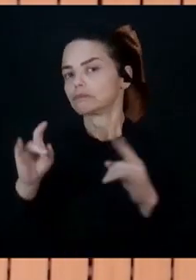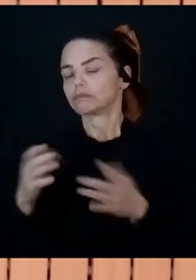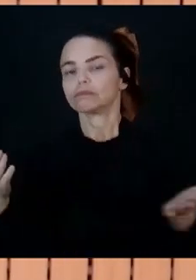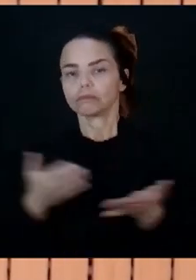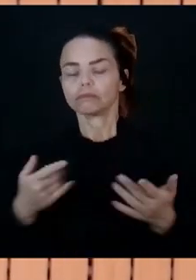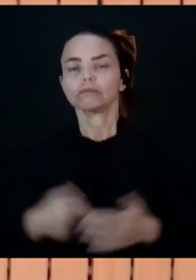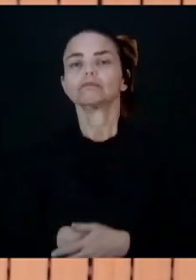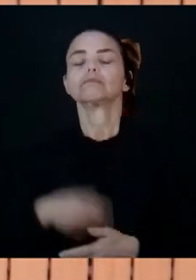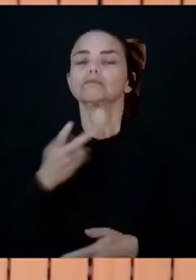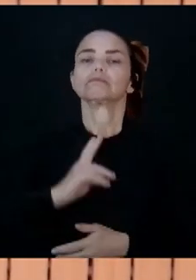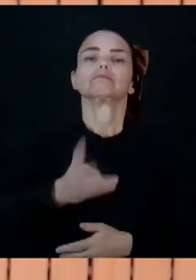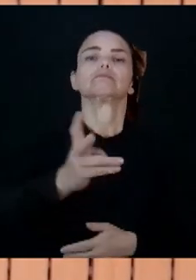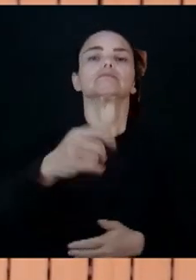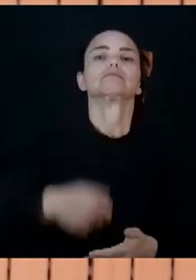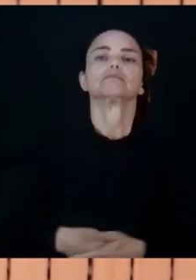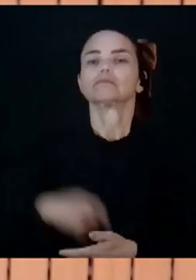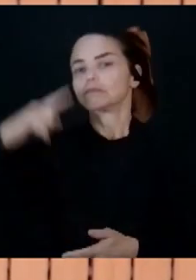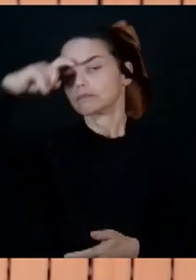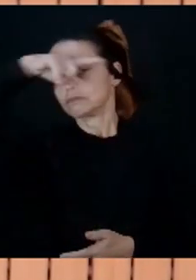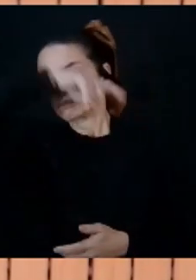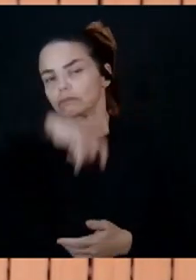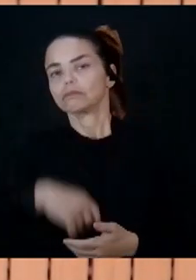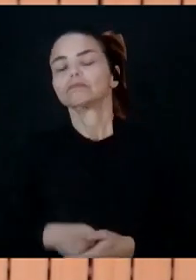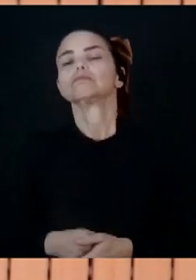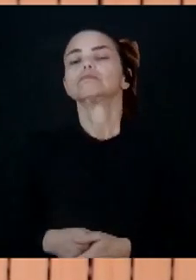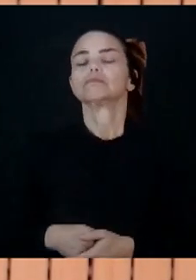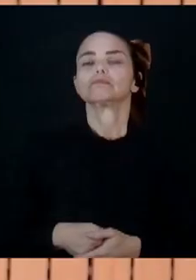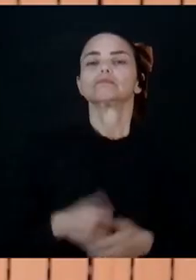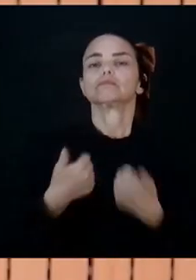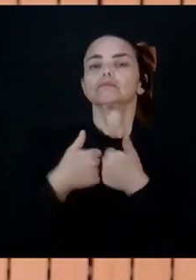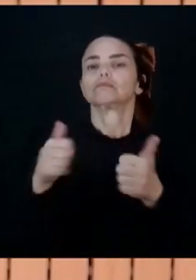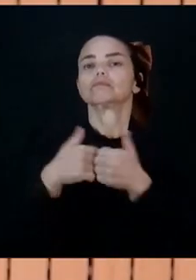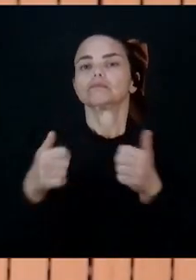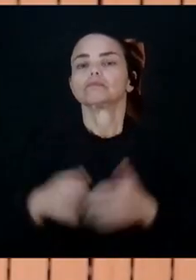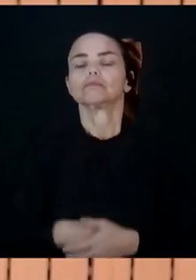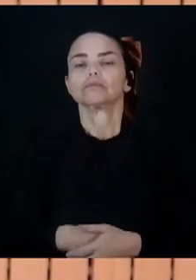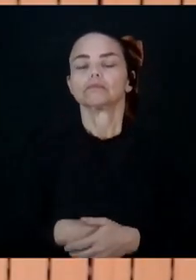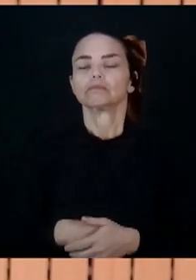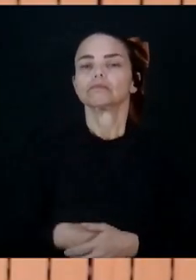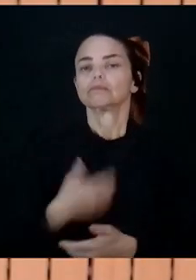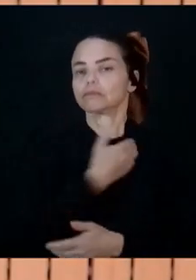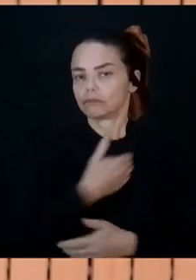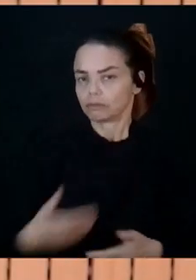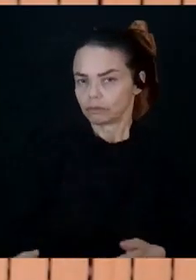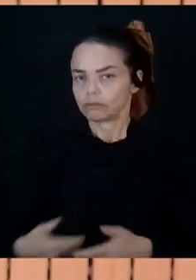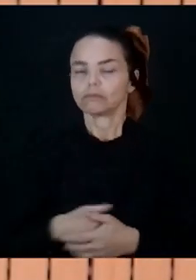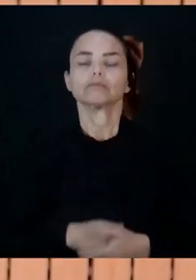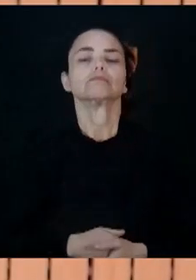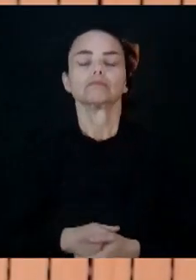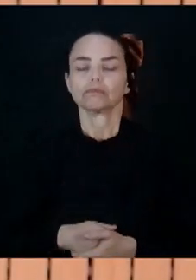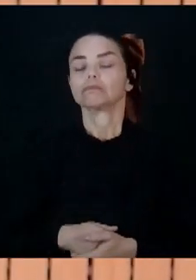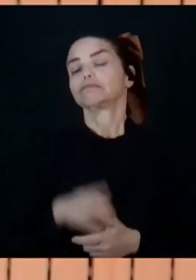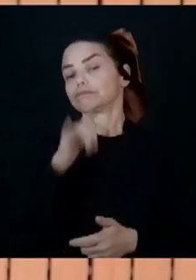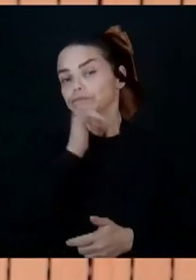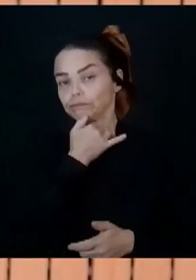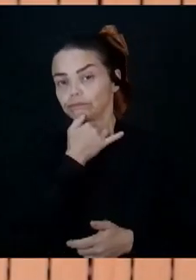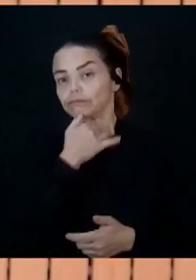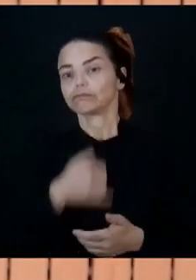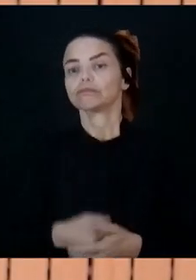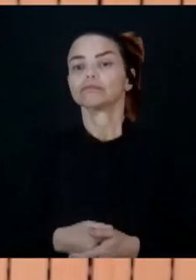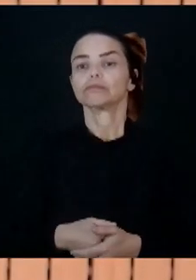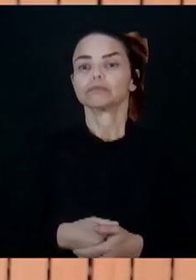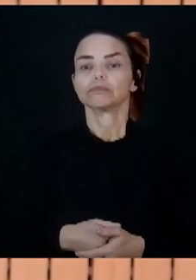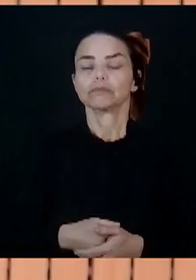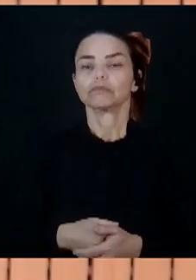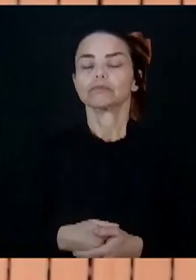foi, né? A dificuldade do transporte, da questão pública, que, infelizmente,